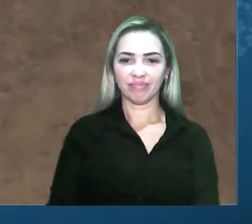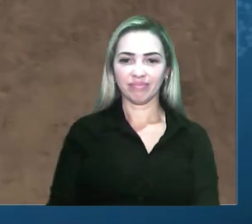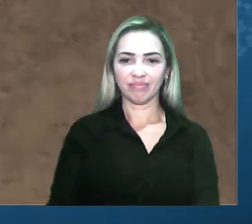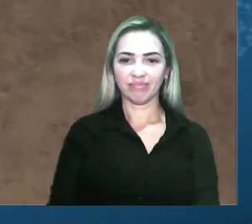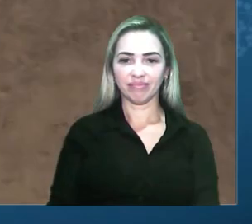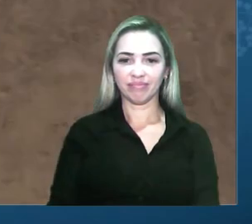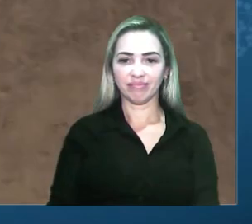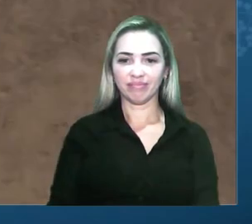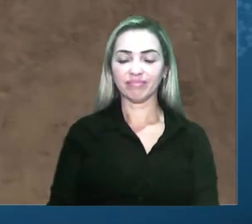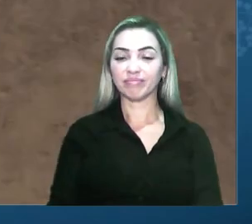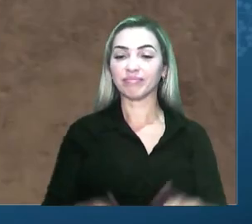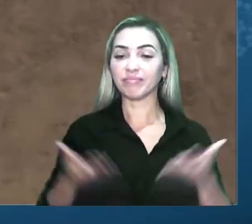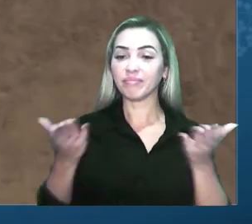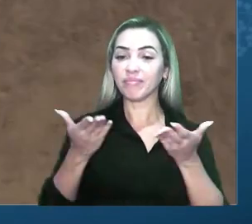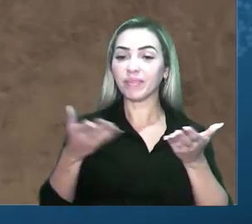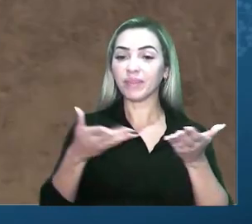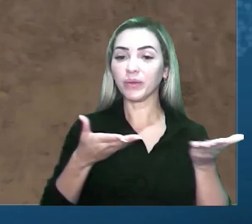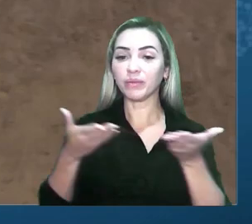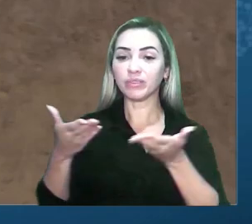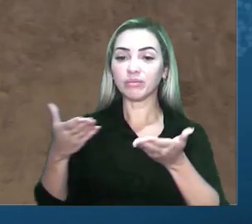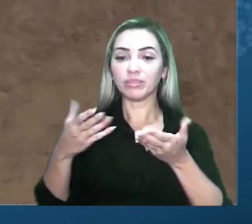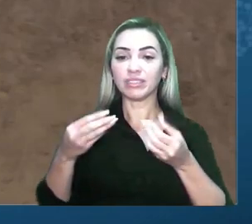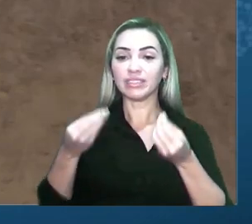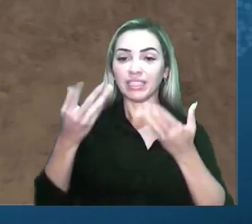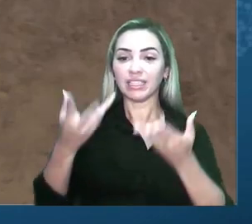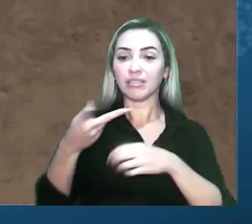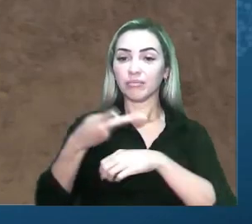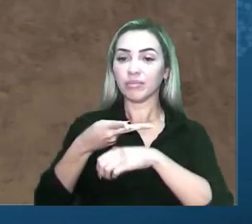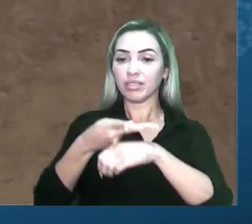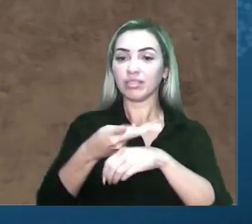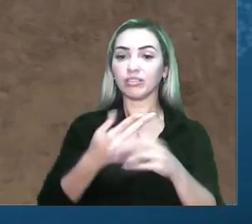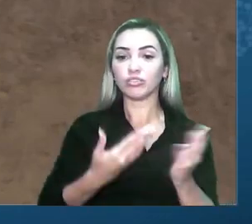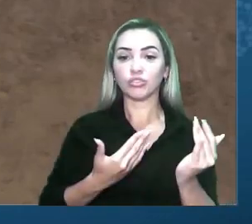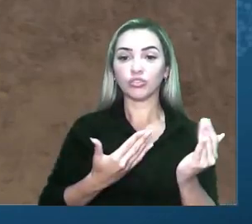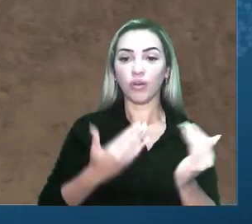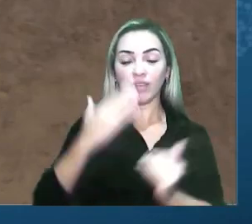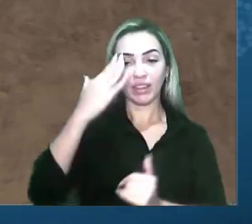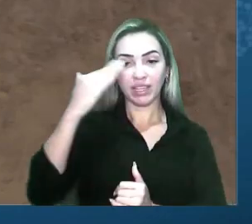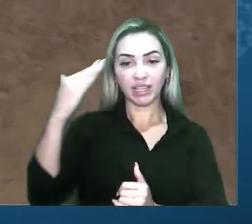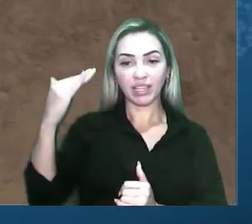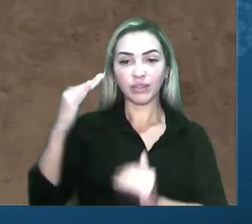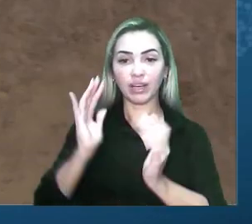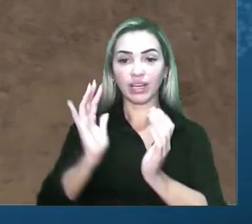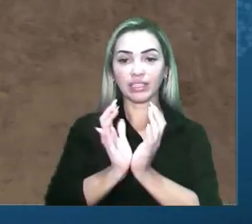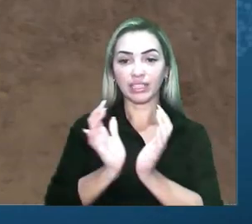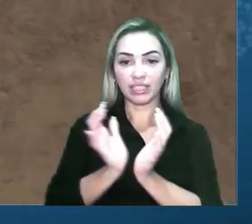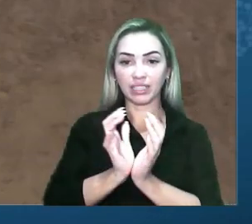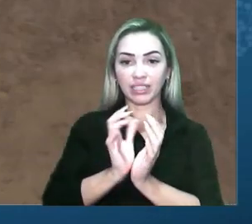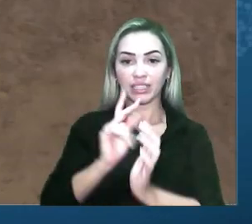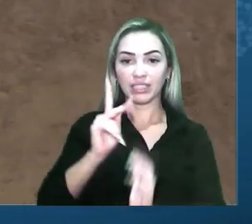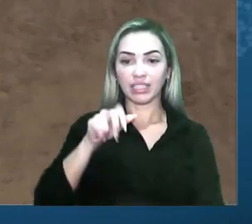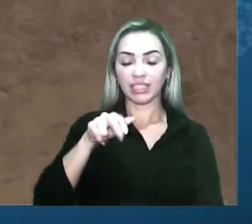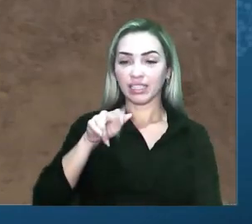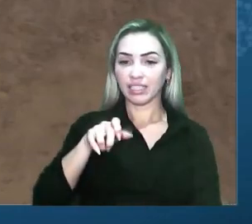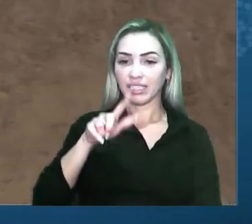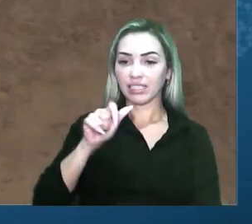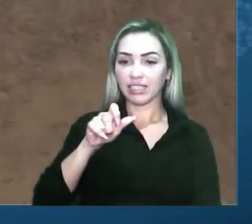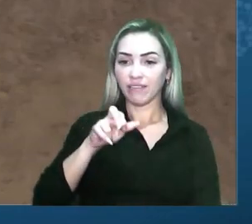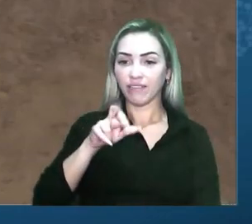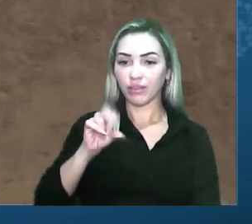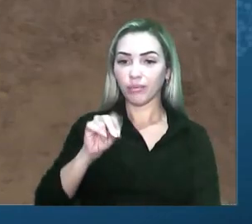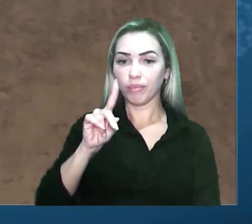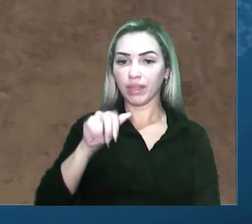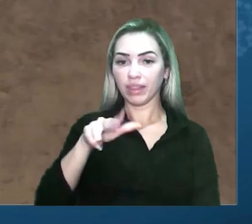E agora convidamos para a entrega do Prêmio Jovem Talento, categoria Henrique de Azevedo Pena,